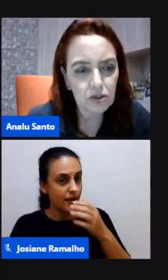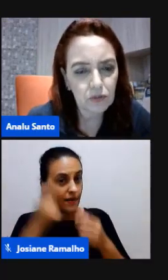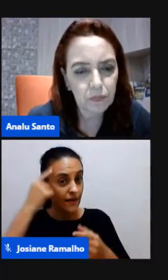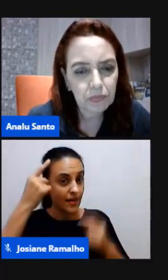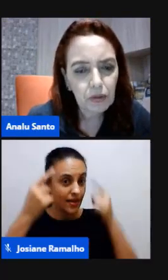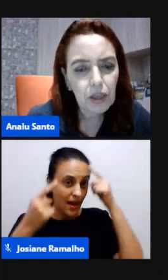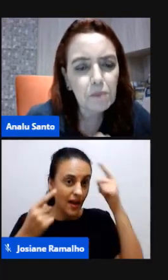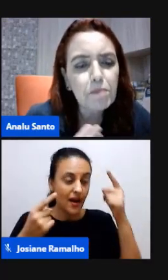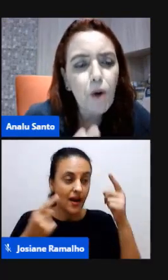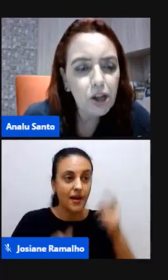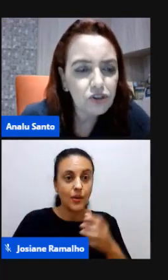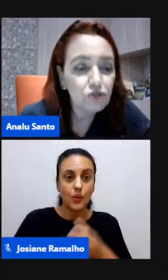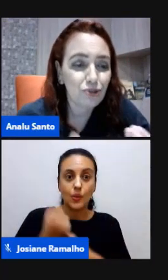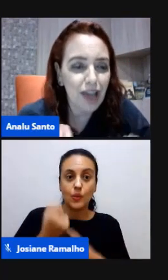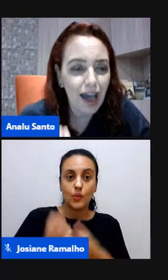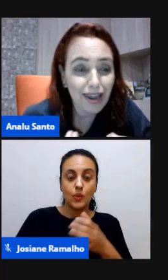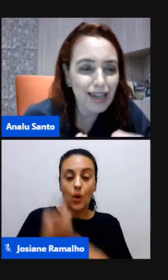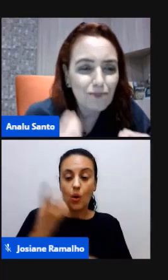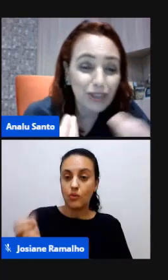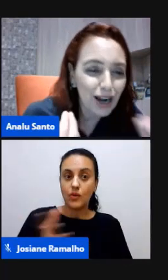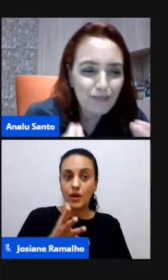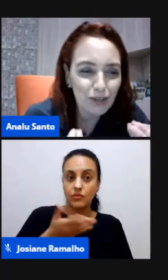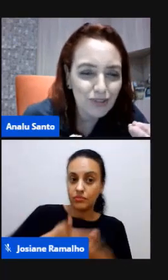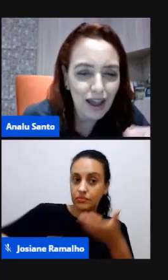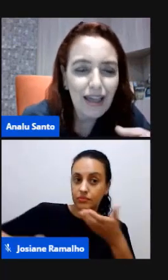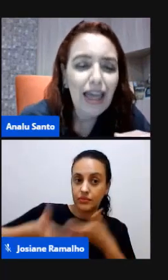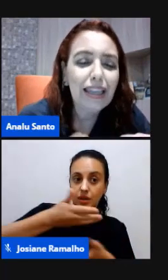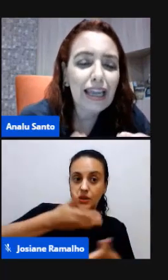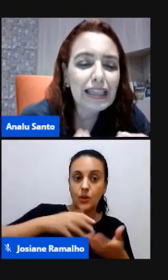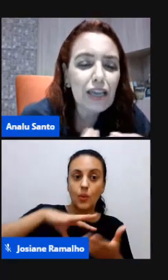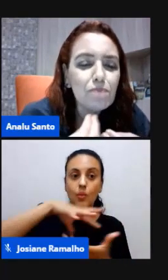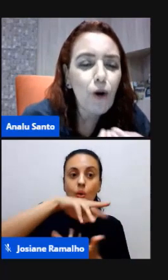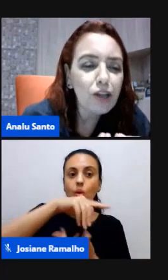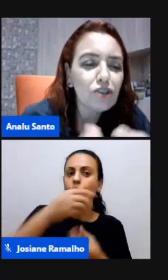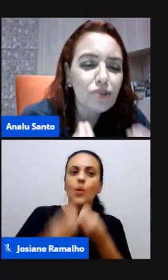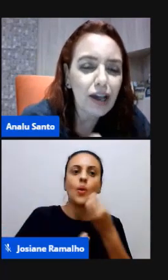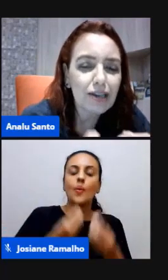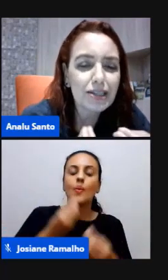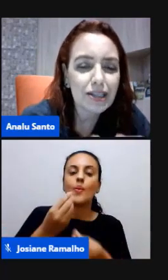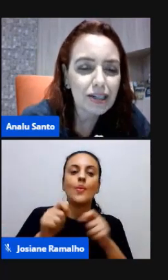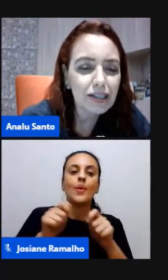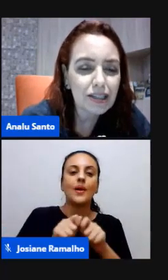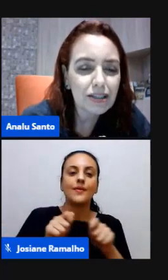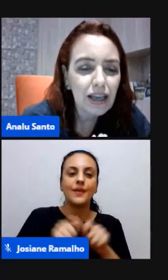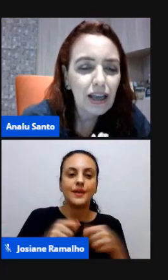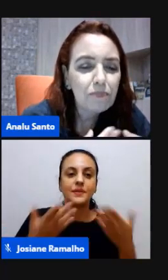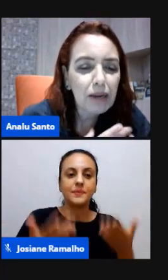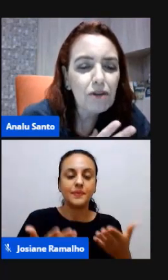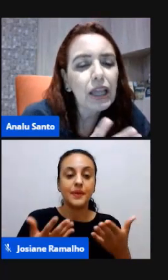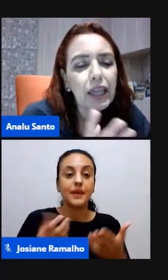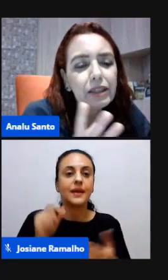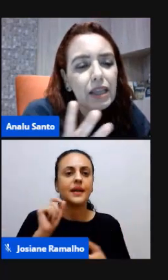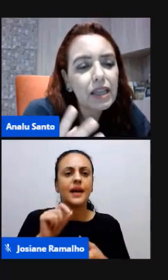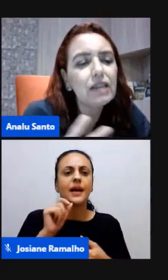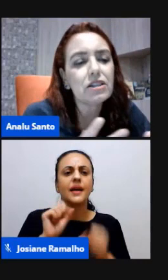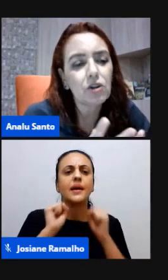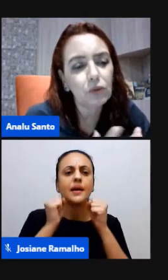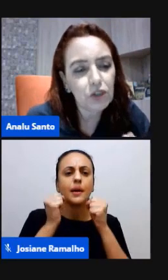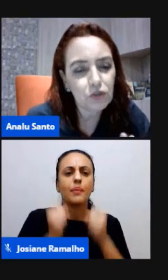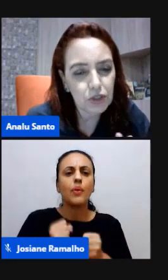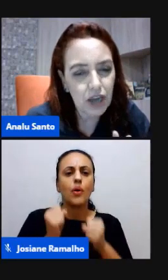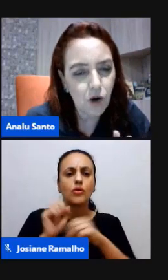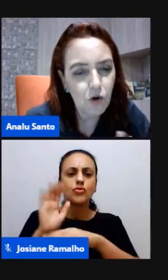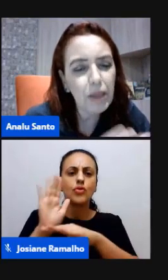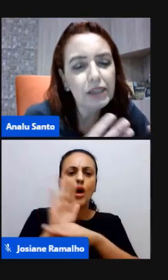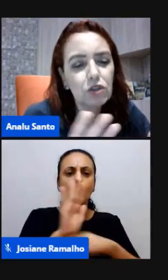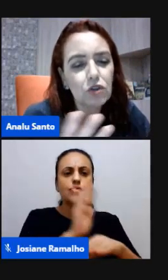faz isso? Quem pode ajudar, né? Quem poderá me ajudar? Né? Quem pode ajudar as crianças para entender nesse